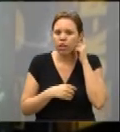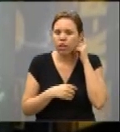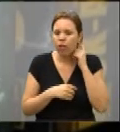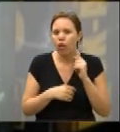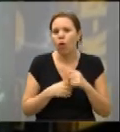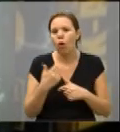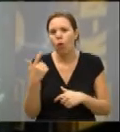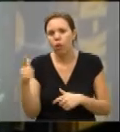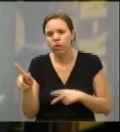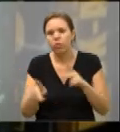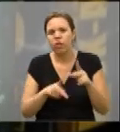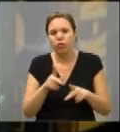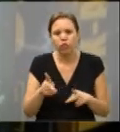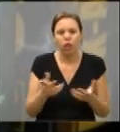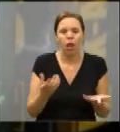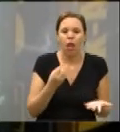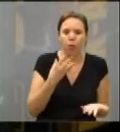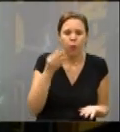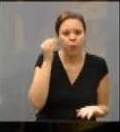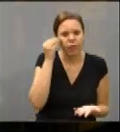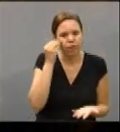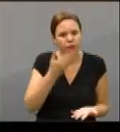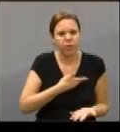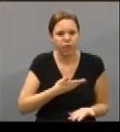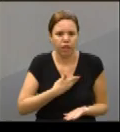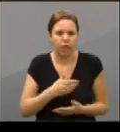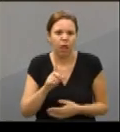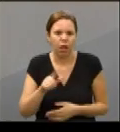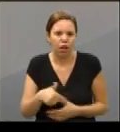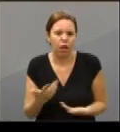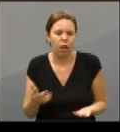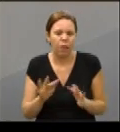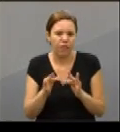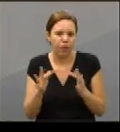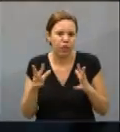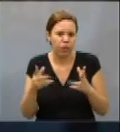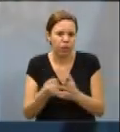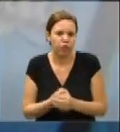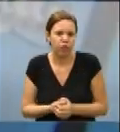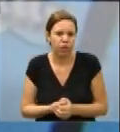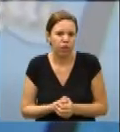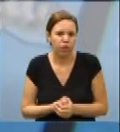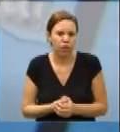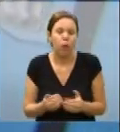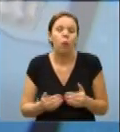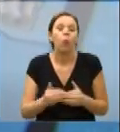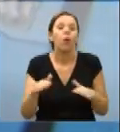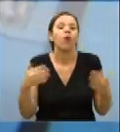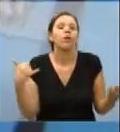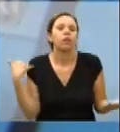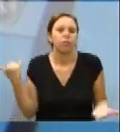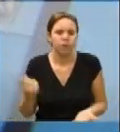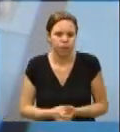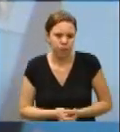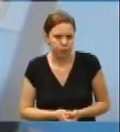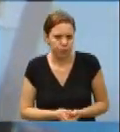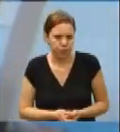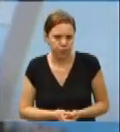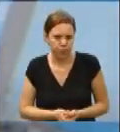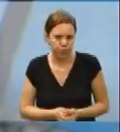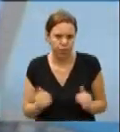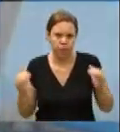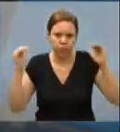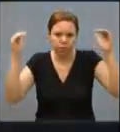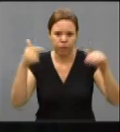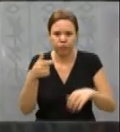perna no outro. É bom até para testar as amizades. É um jogo para a família toda, a partir de qual idade? É um jogo acima